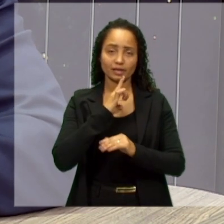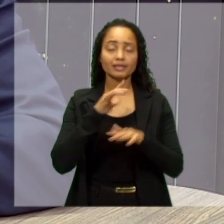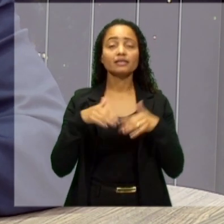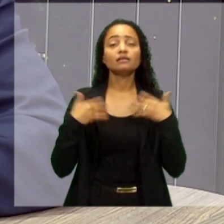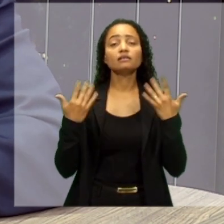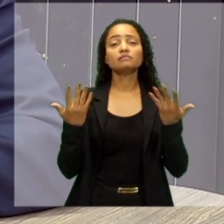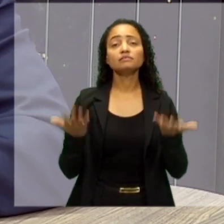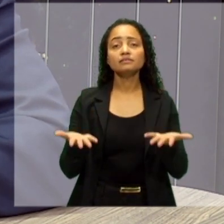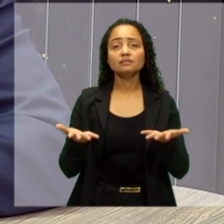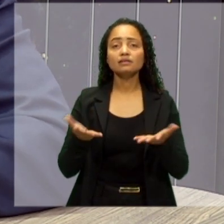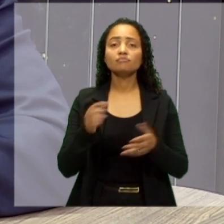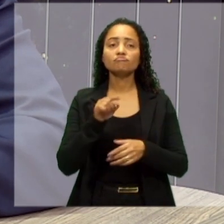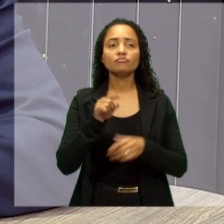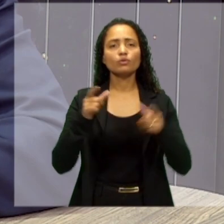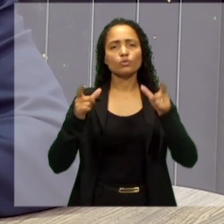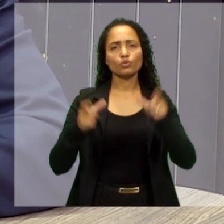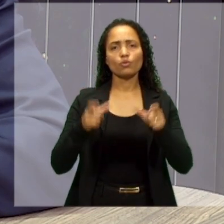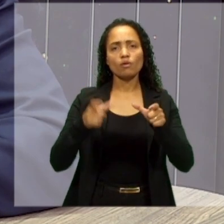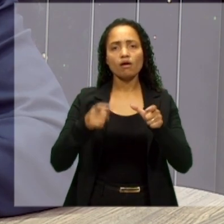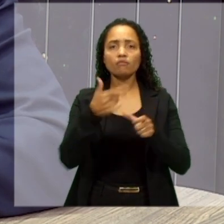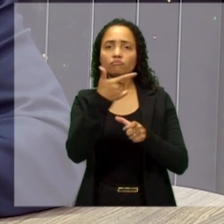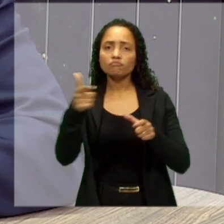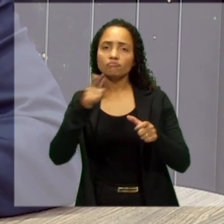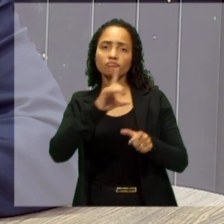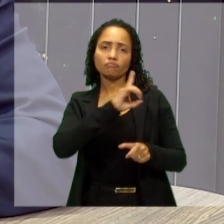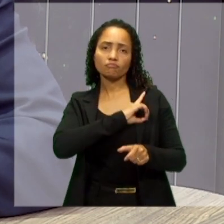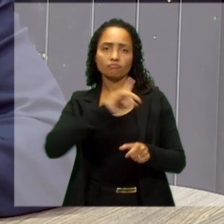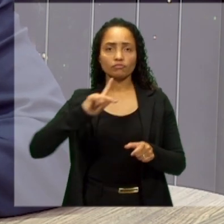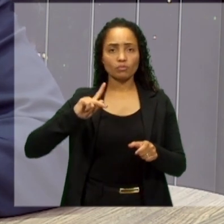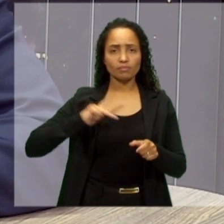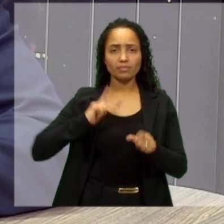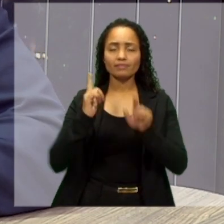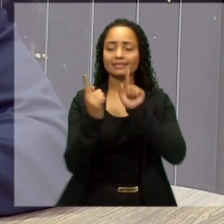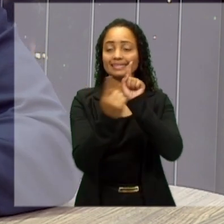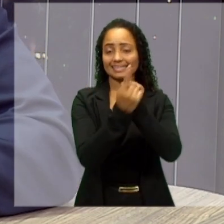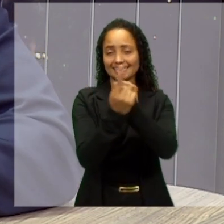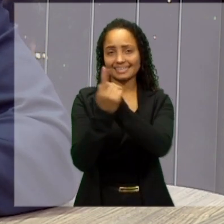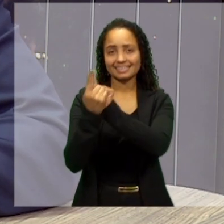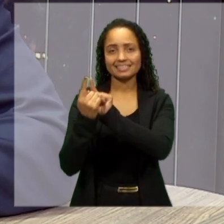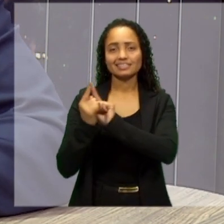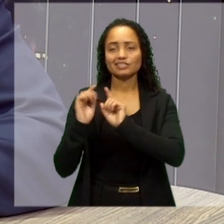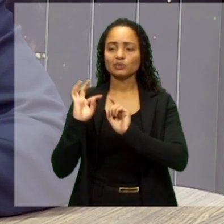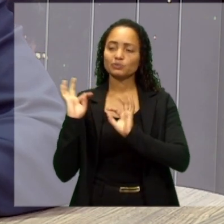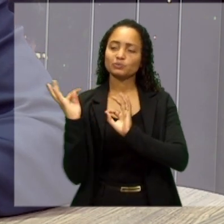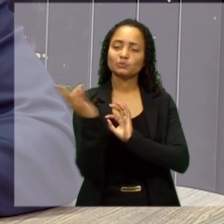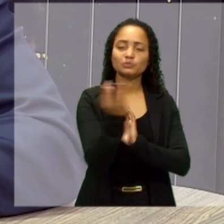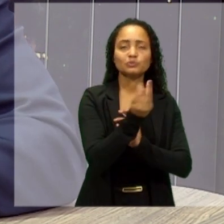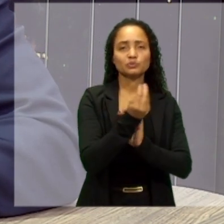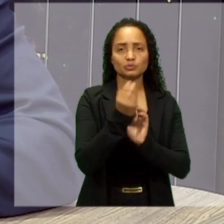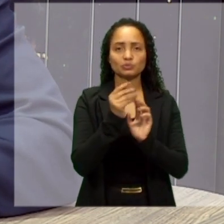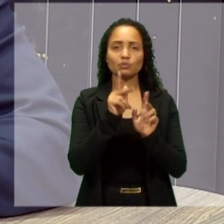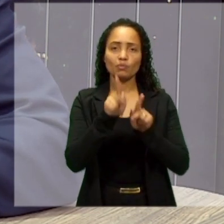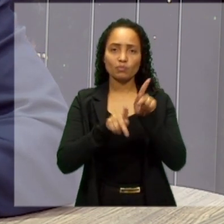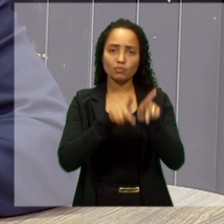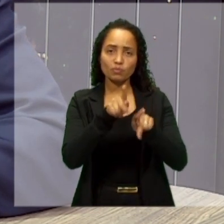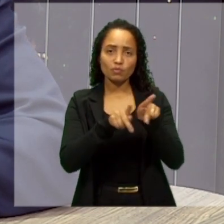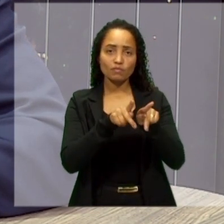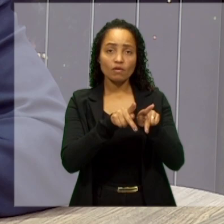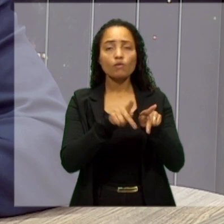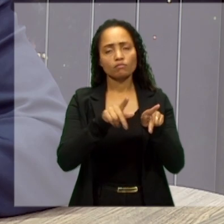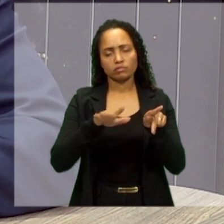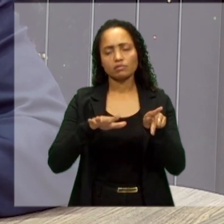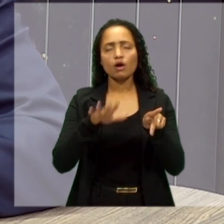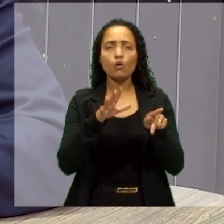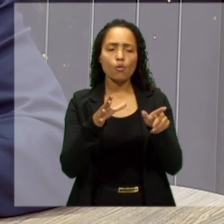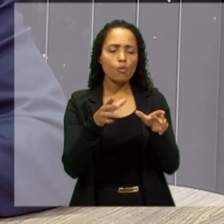não existe a possibilidade de um defensor público atender toda a população, entre o grupo mais vulnerável, o